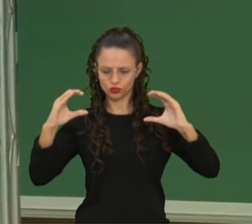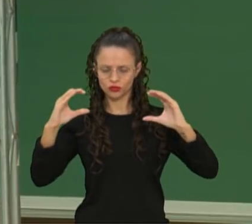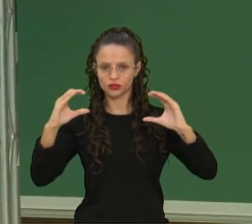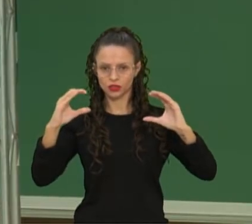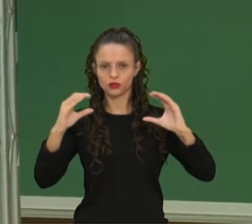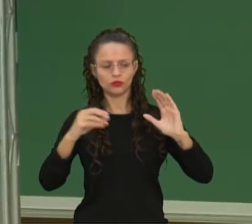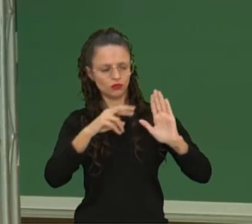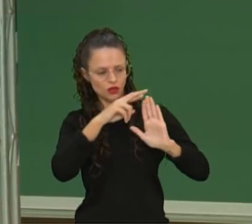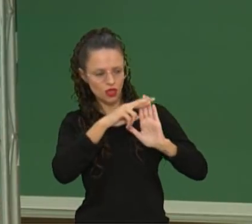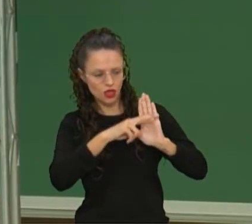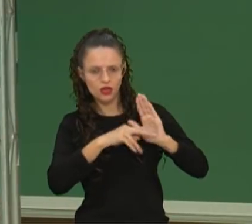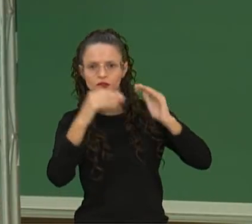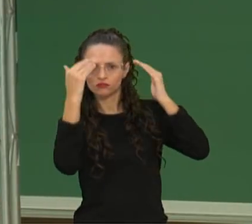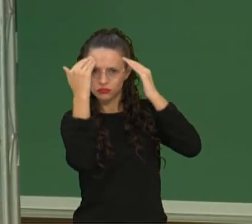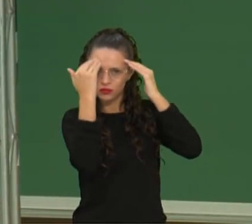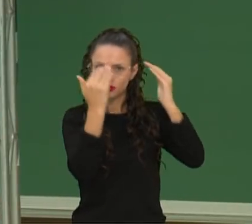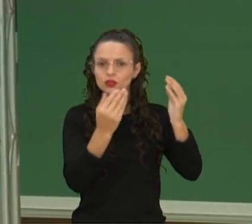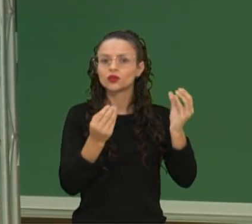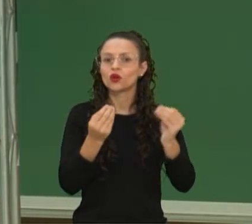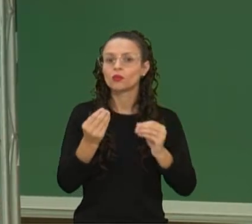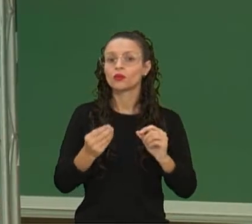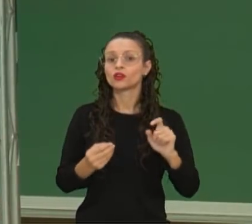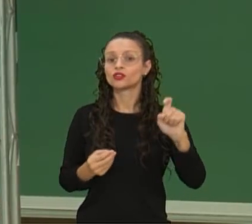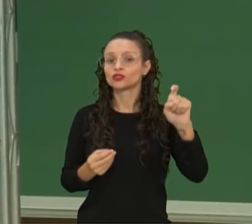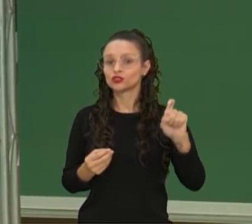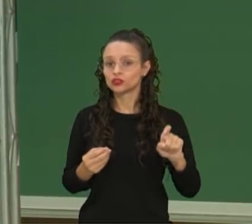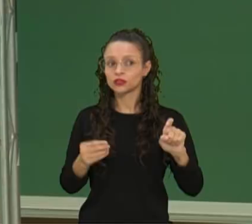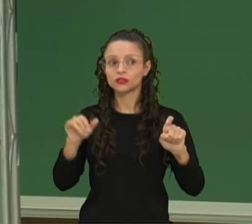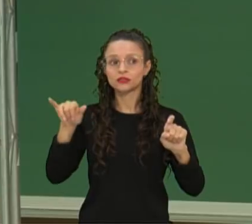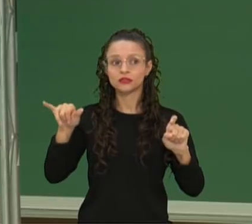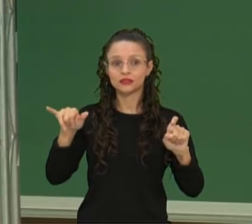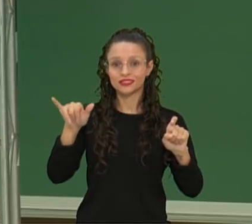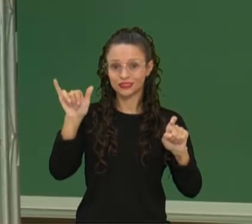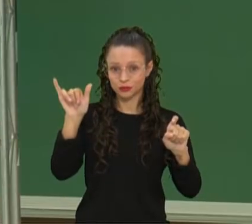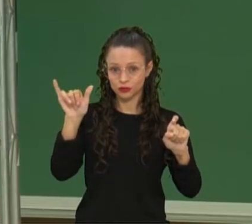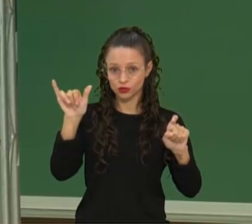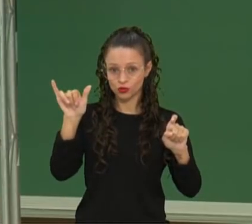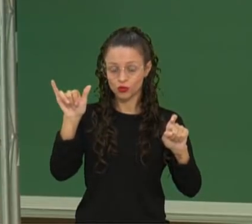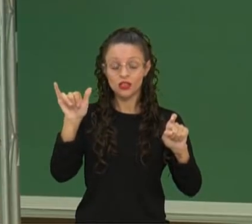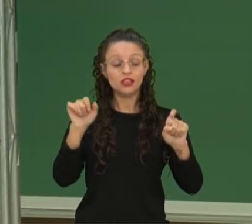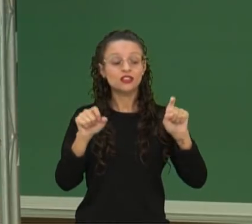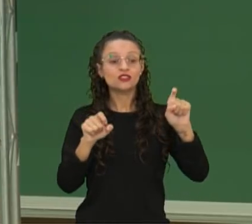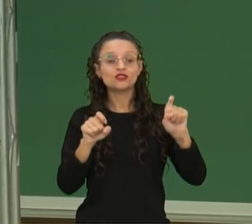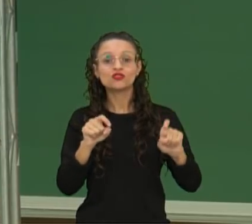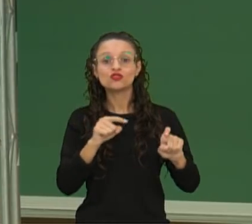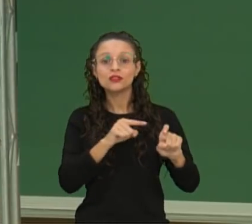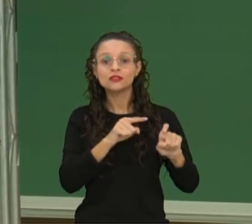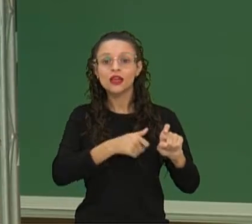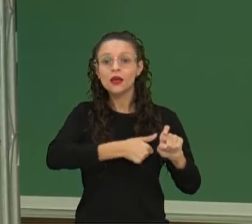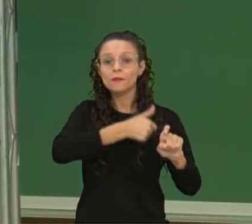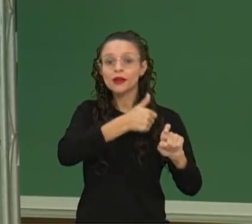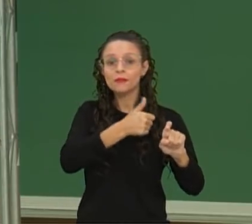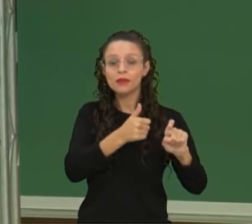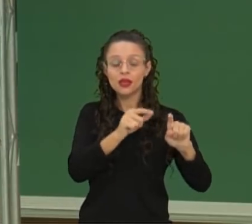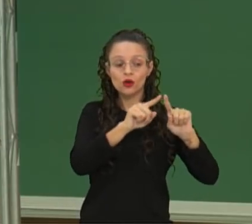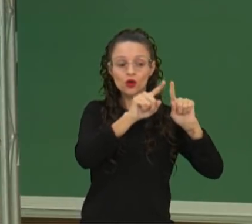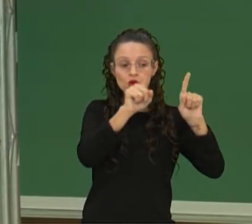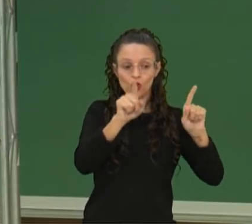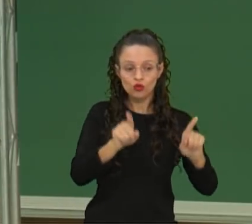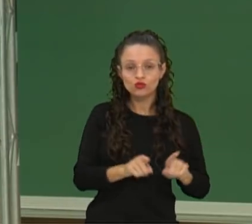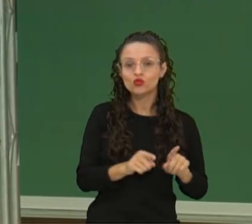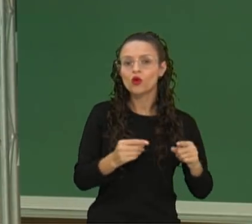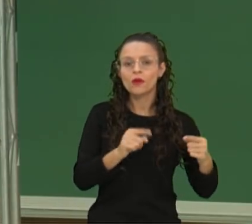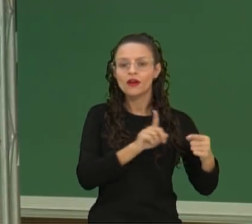x e o y, ok? O x é um elemento do conjunto de partida, ou seja, de onde estão saindo as flechas no